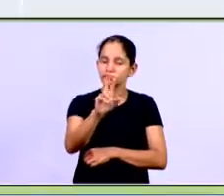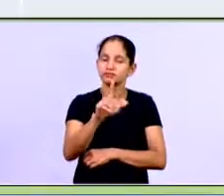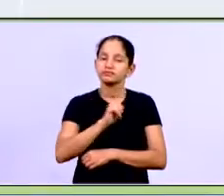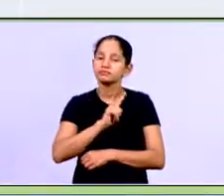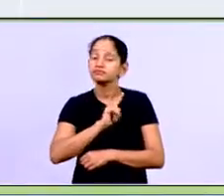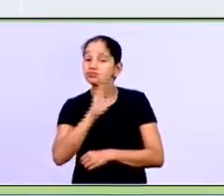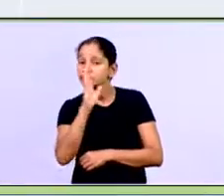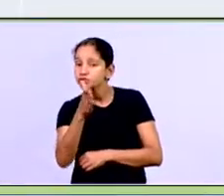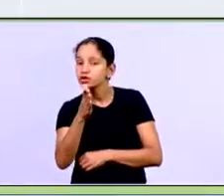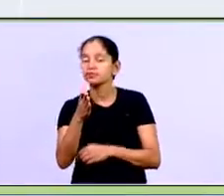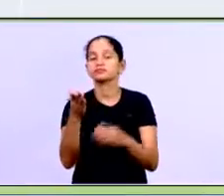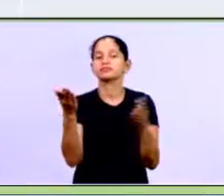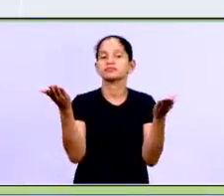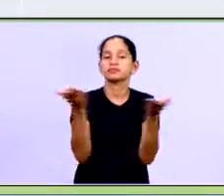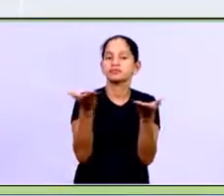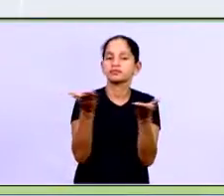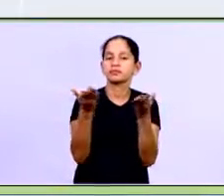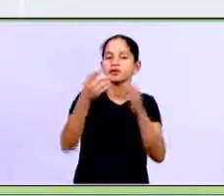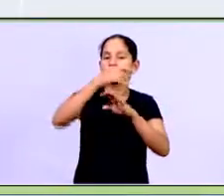Só estou devendo